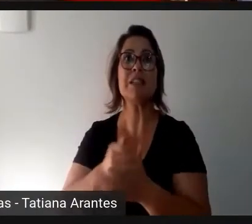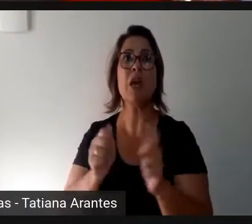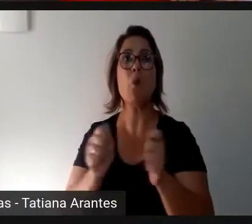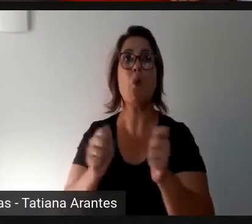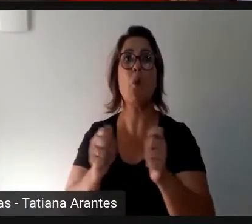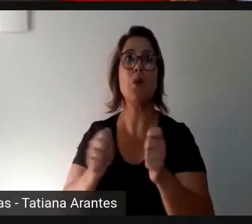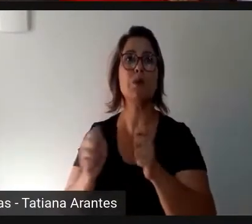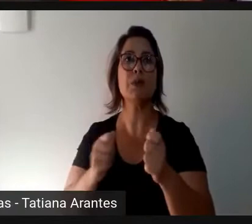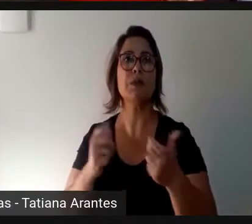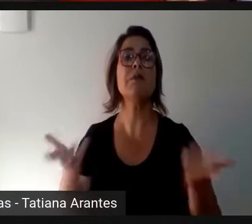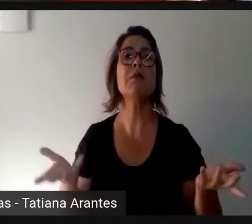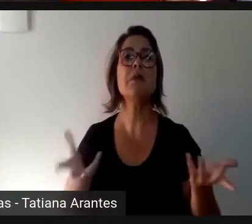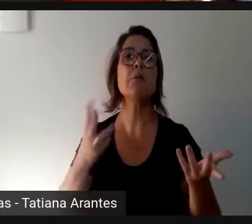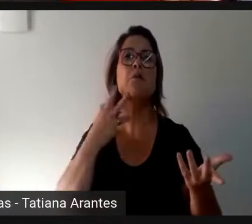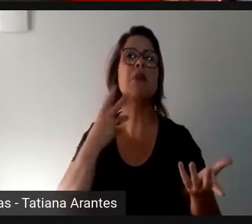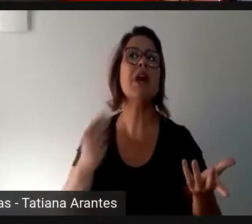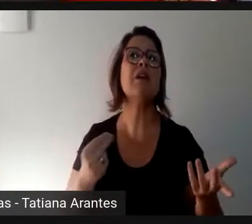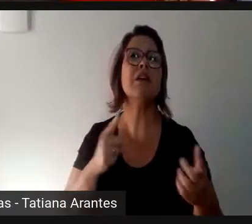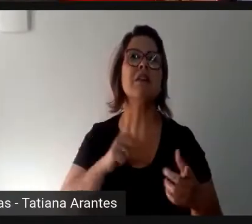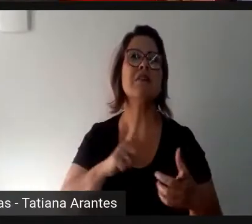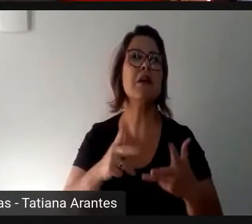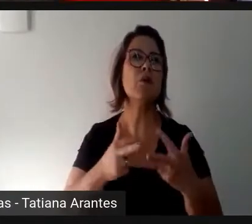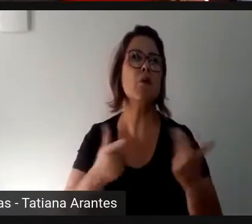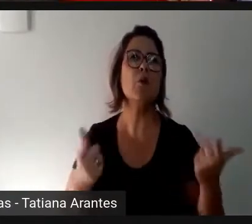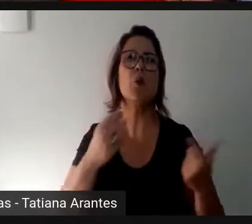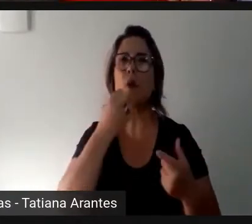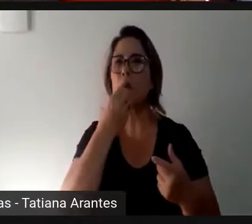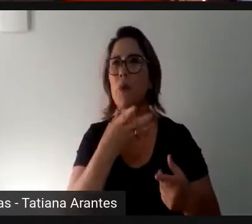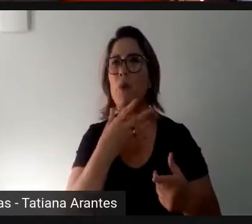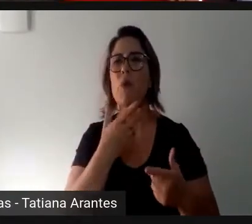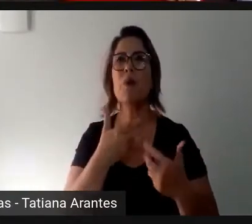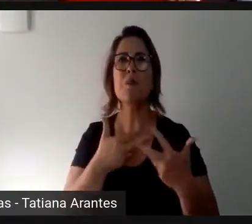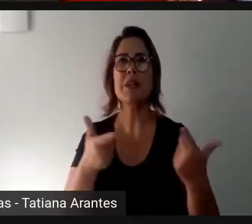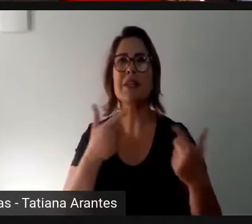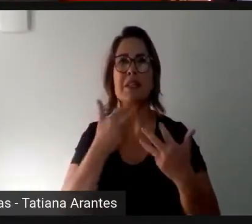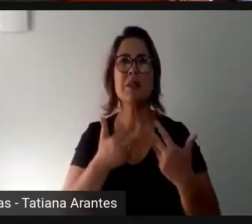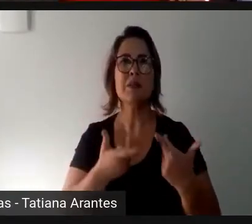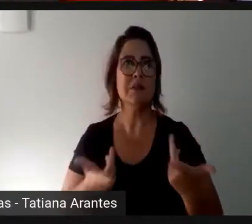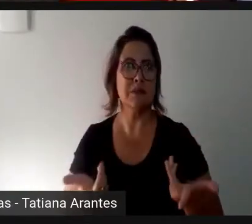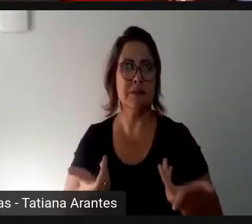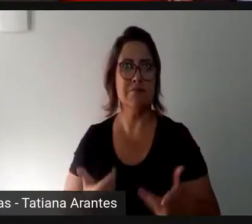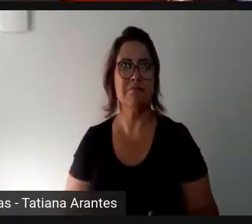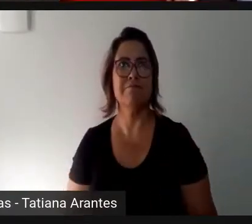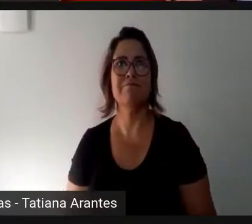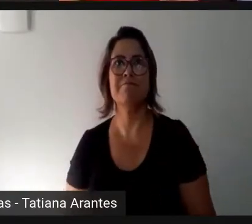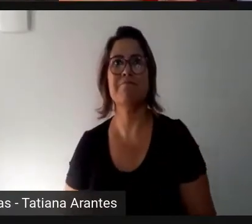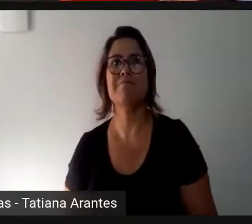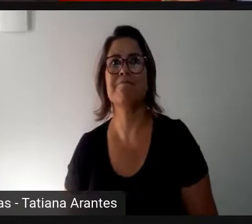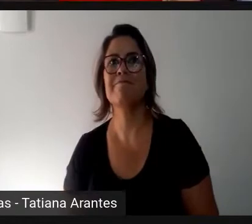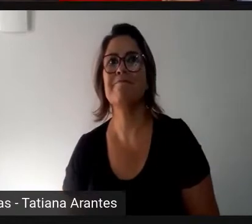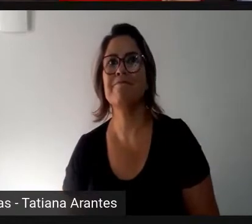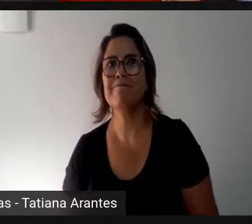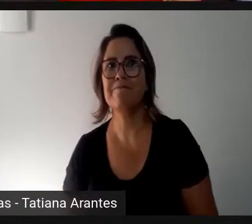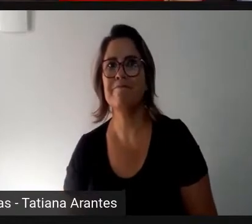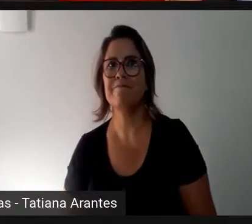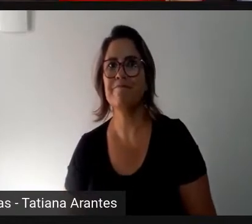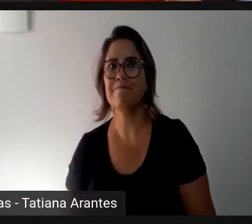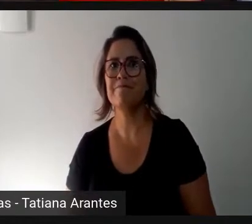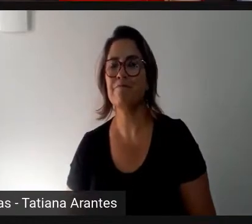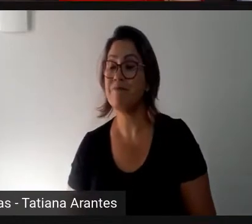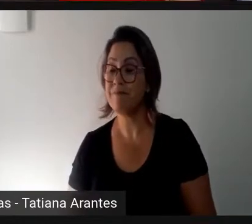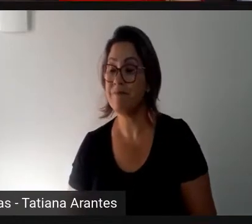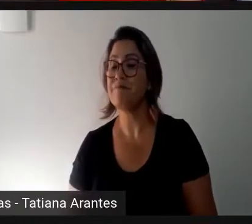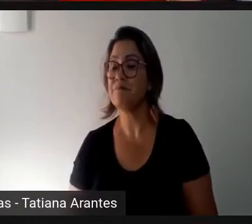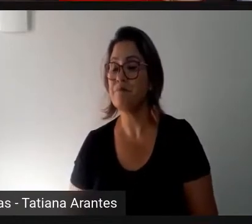o benefício que eu tenho desse controle? Qual o custo? Boa. Posso começar aí, Júlio? Claro. Gente, pessoal, por exemplo, eu vou até